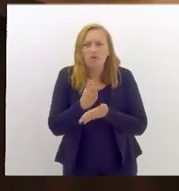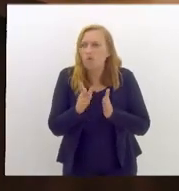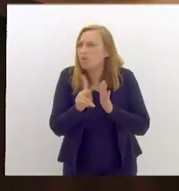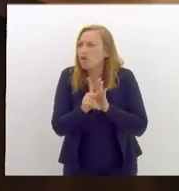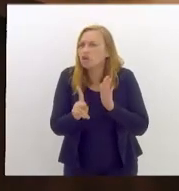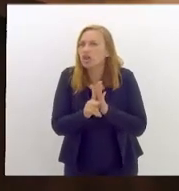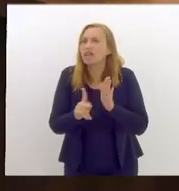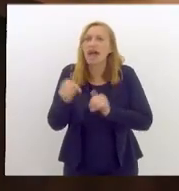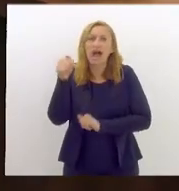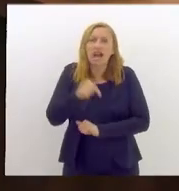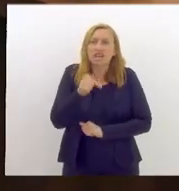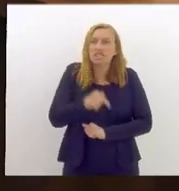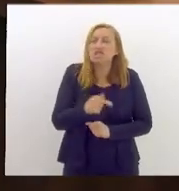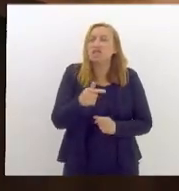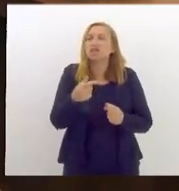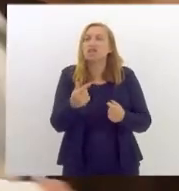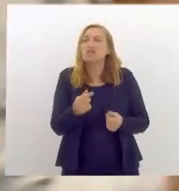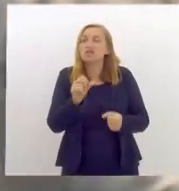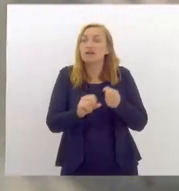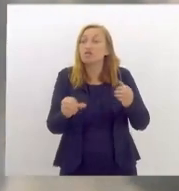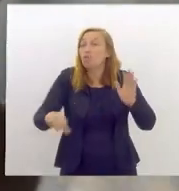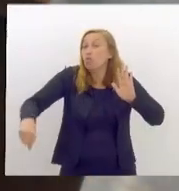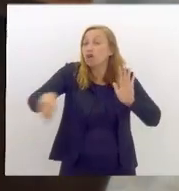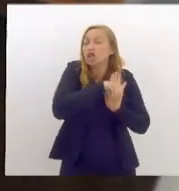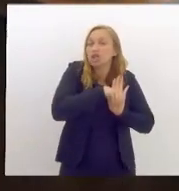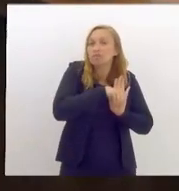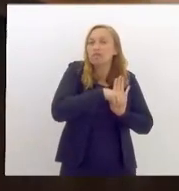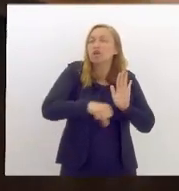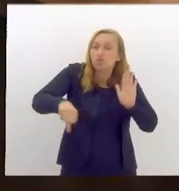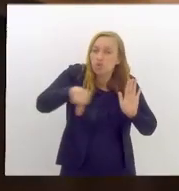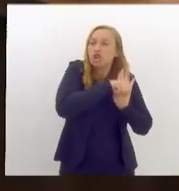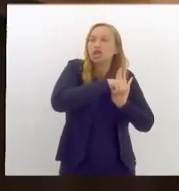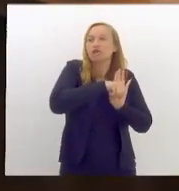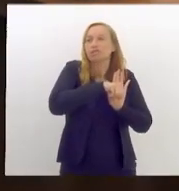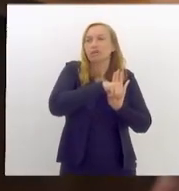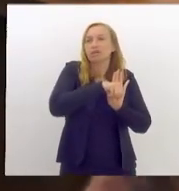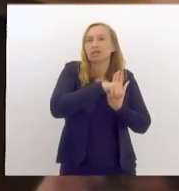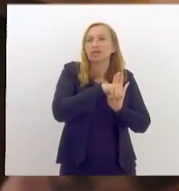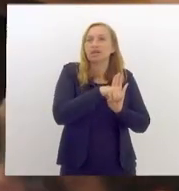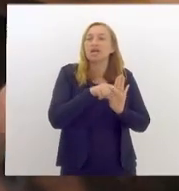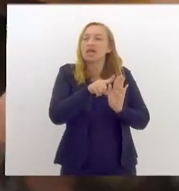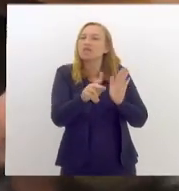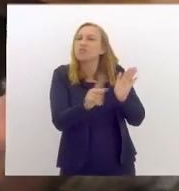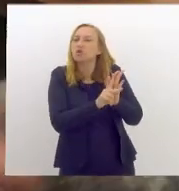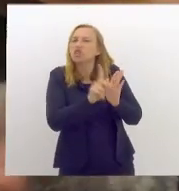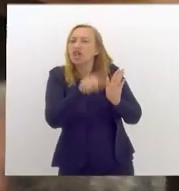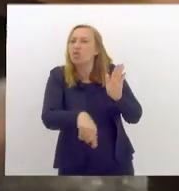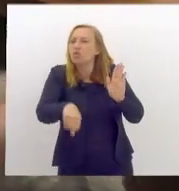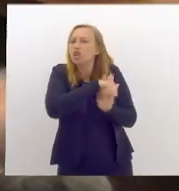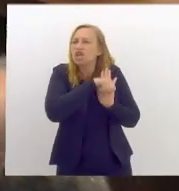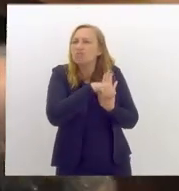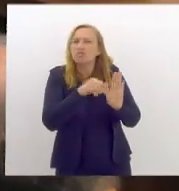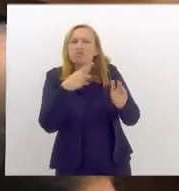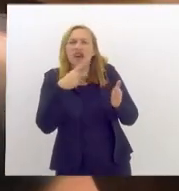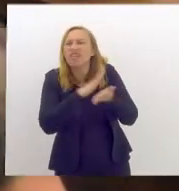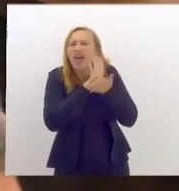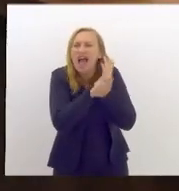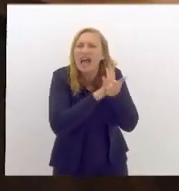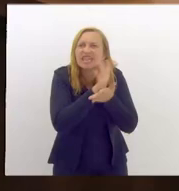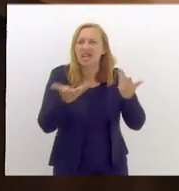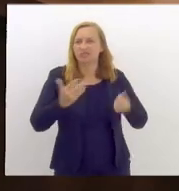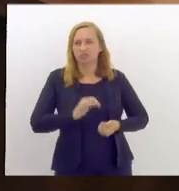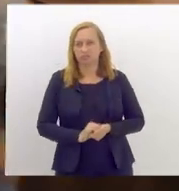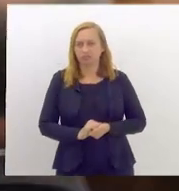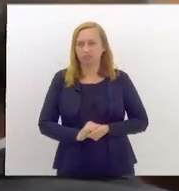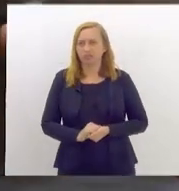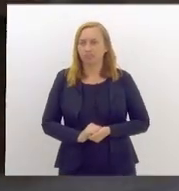aquilo que se cometeu foi um crime um crime esse projeto aqui não diz nada não diz